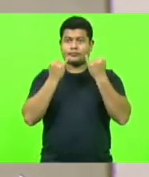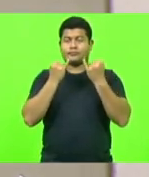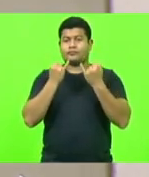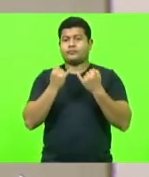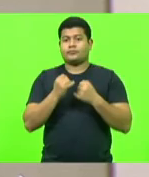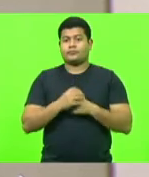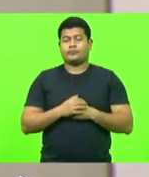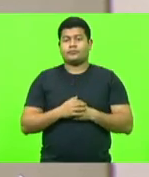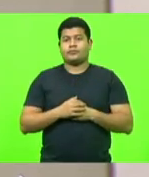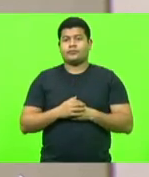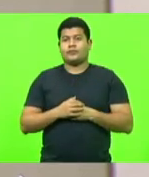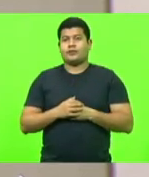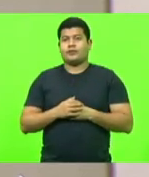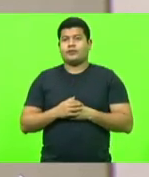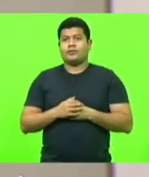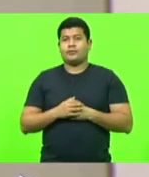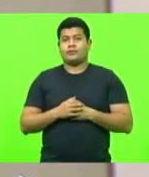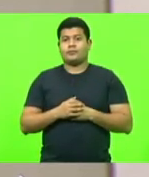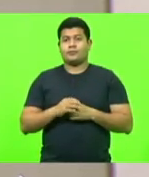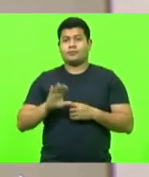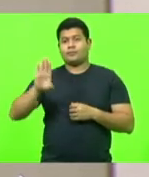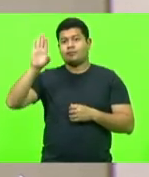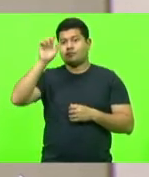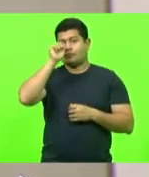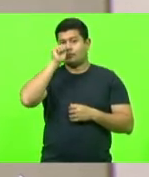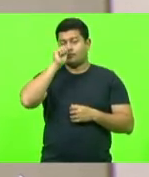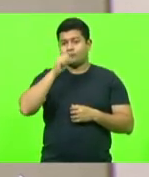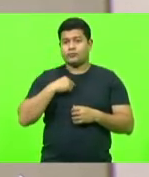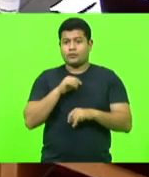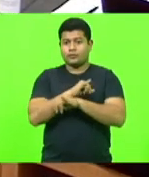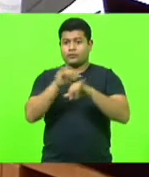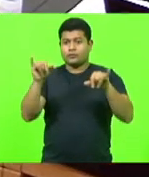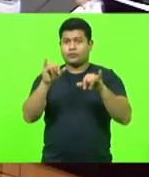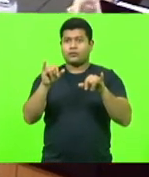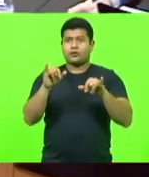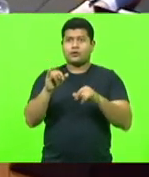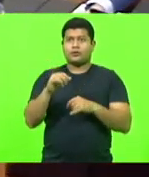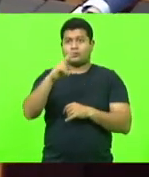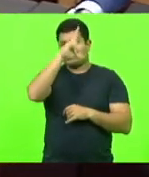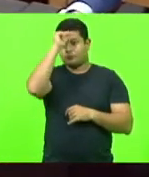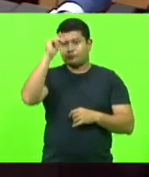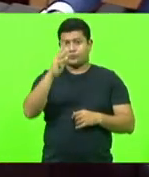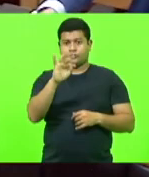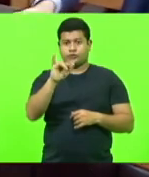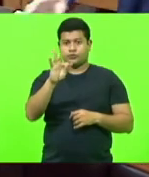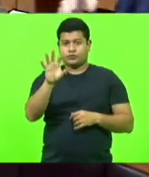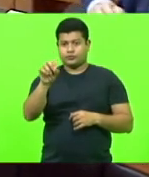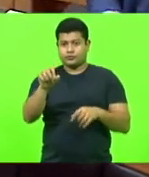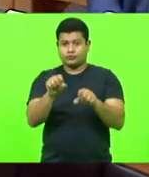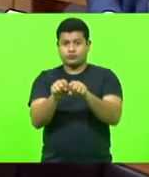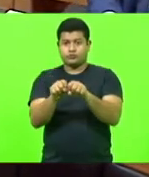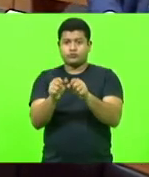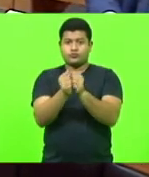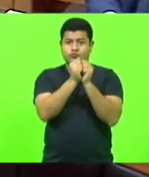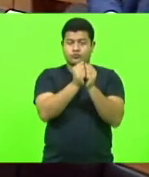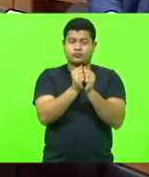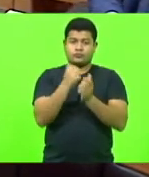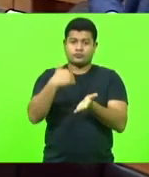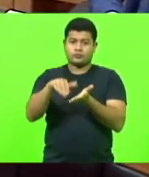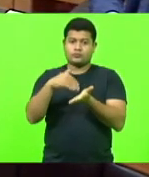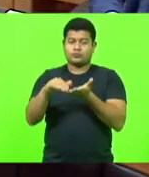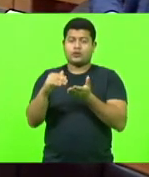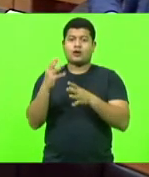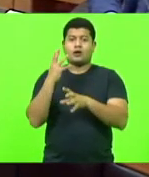o deputado João Amin. Só para anunciar também o prefeito Tito Ferreira, de Capão Alto, que se encontra aqui também com o secretário de Finanças, secretário de